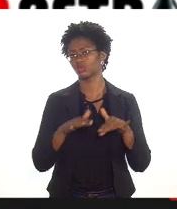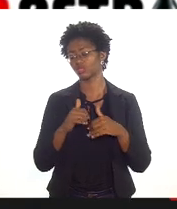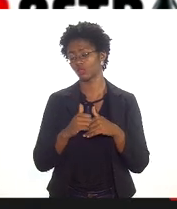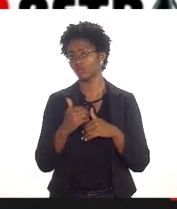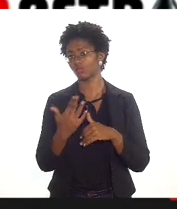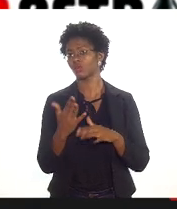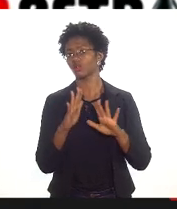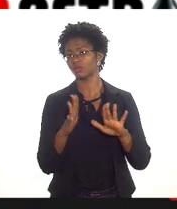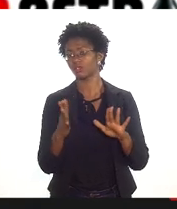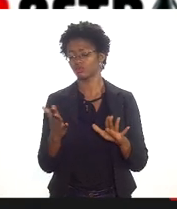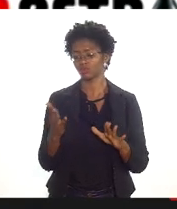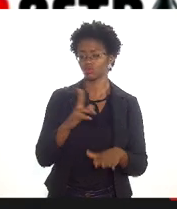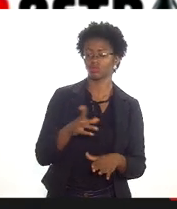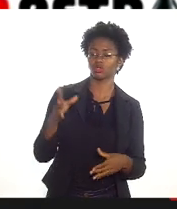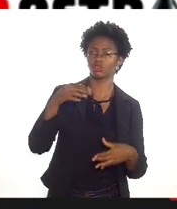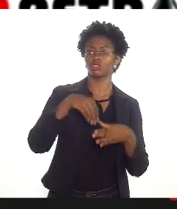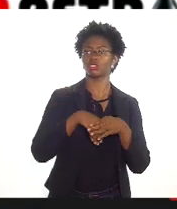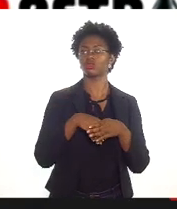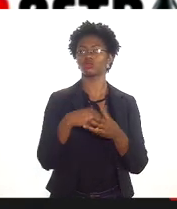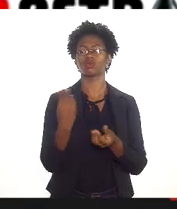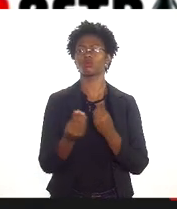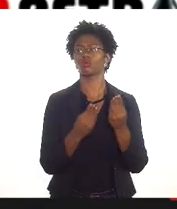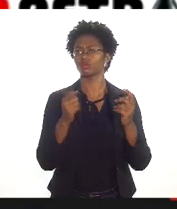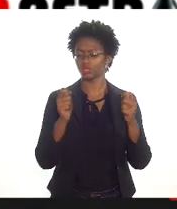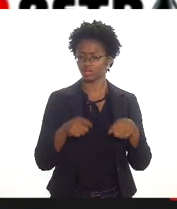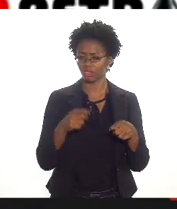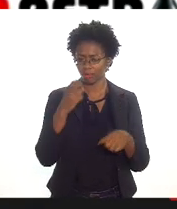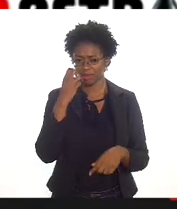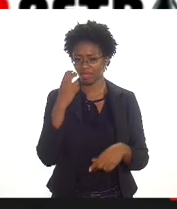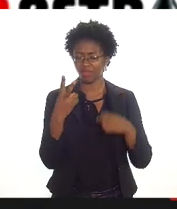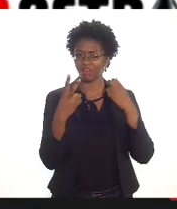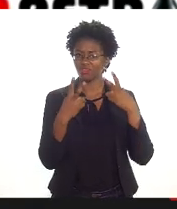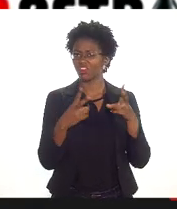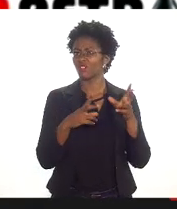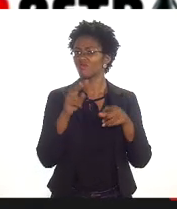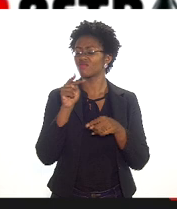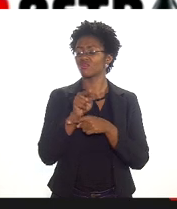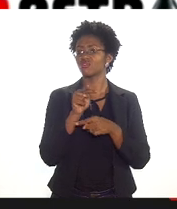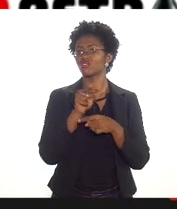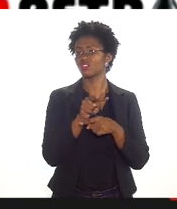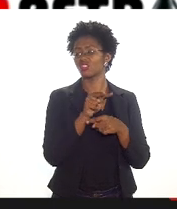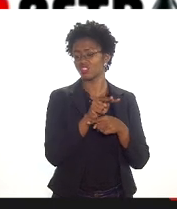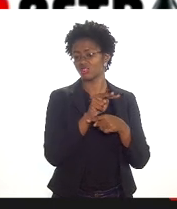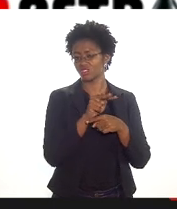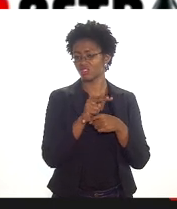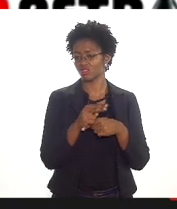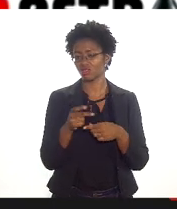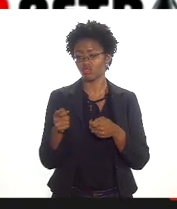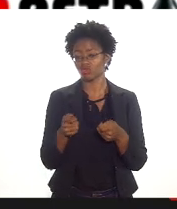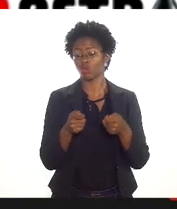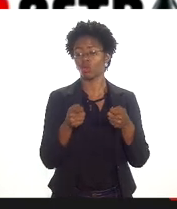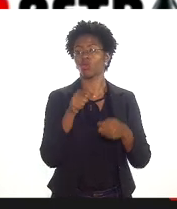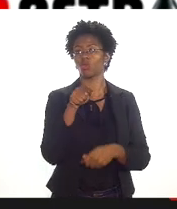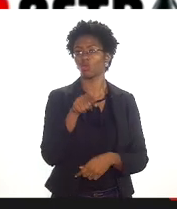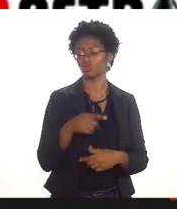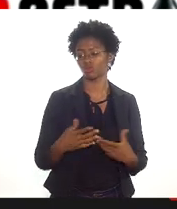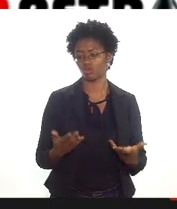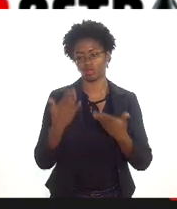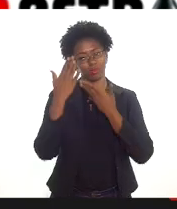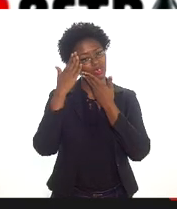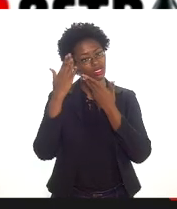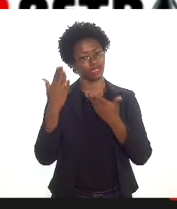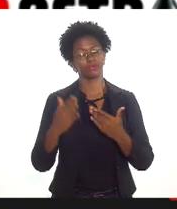jogou dentro. Como que a gente pode, né, verificar, através da fiscalização, esse tipo de controle? Muito